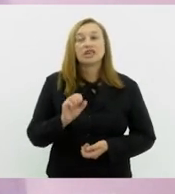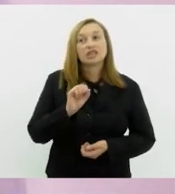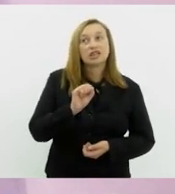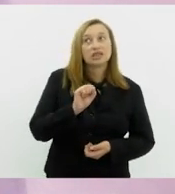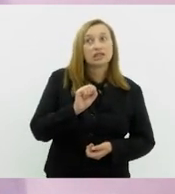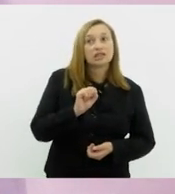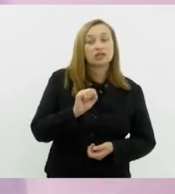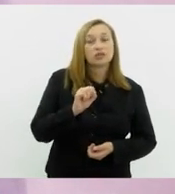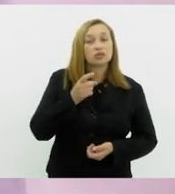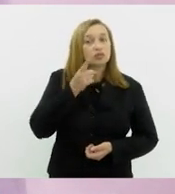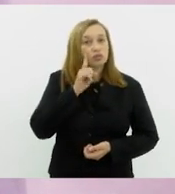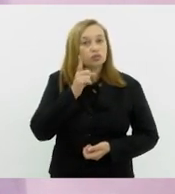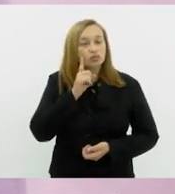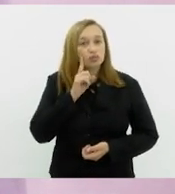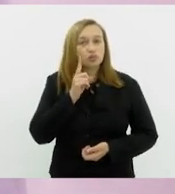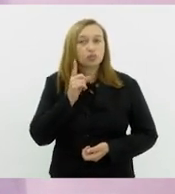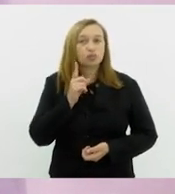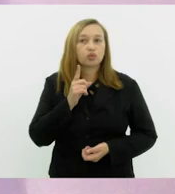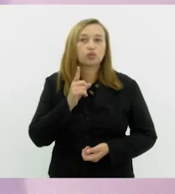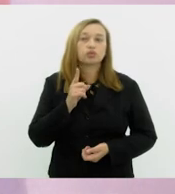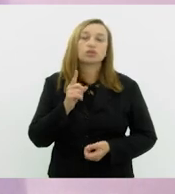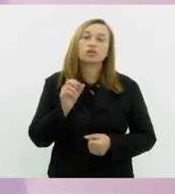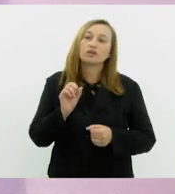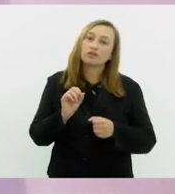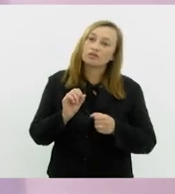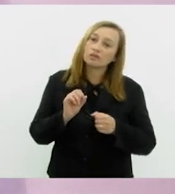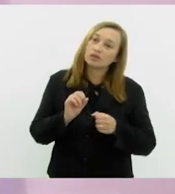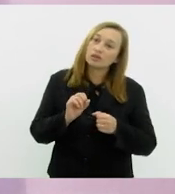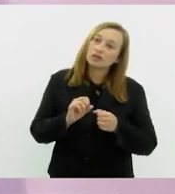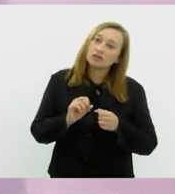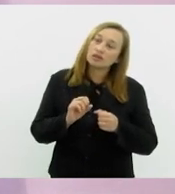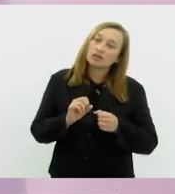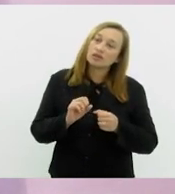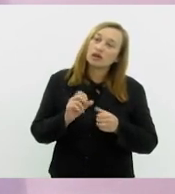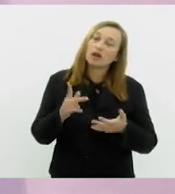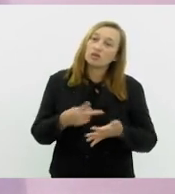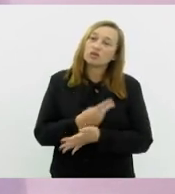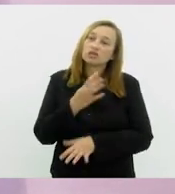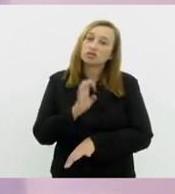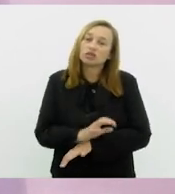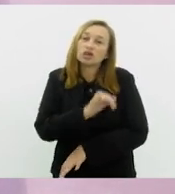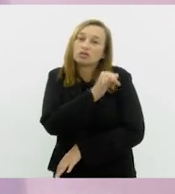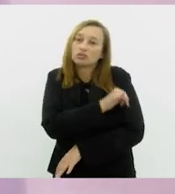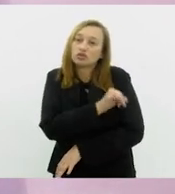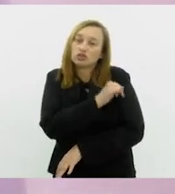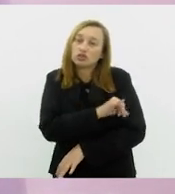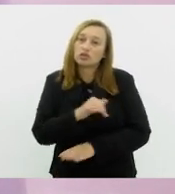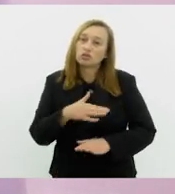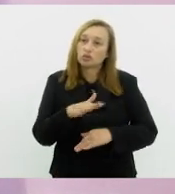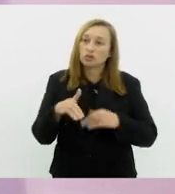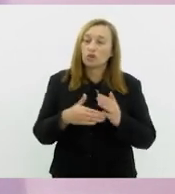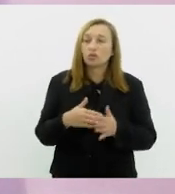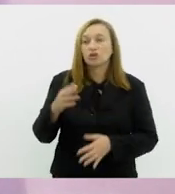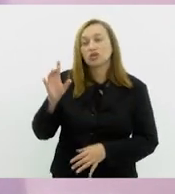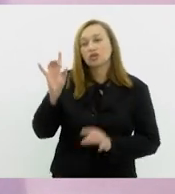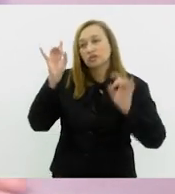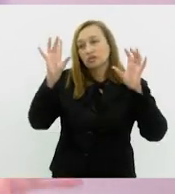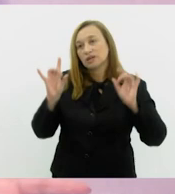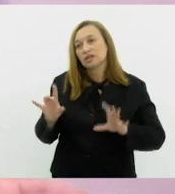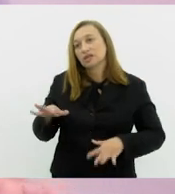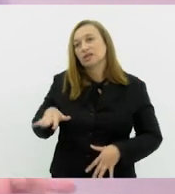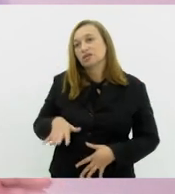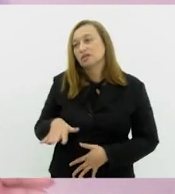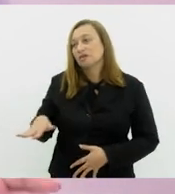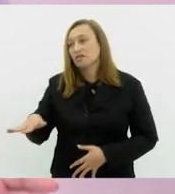outro também está sendo realizadas no Estado do Rio de Janeiro inteiro, mas em especial nas favelas